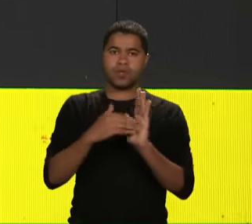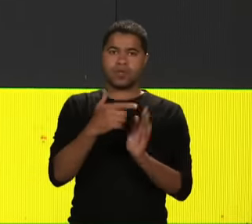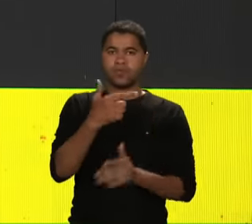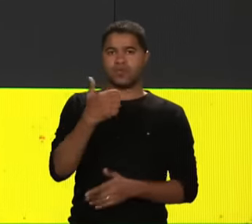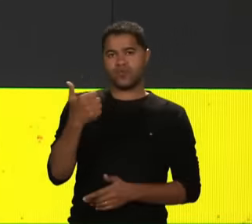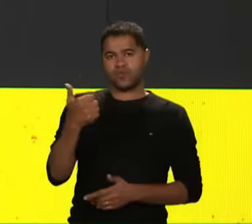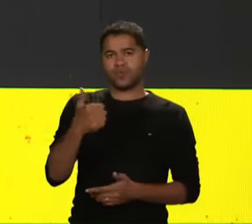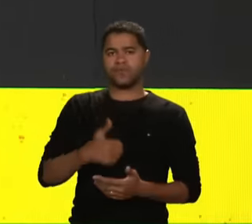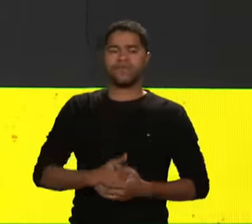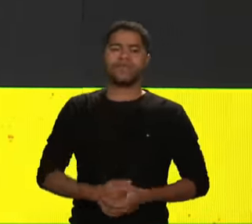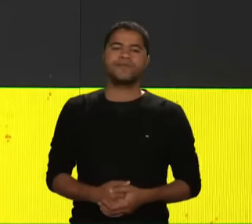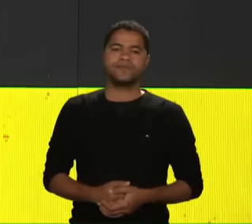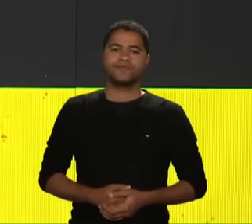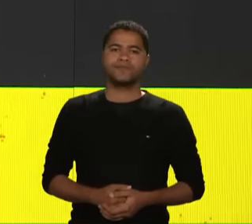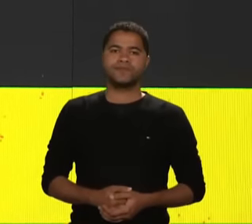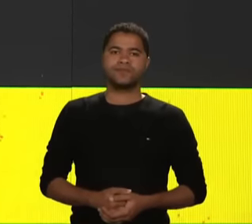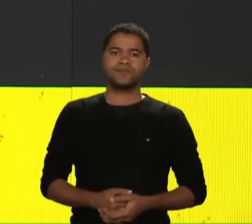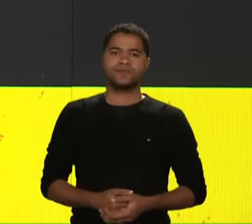21.